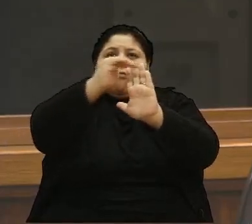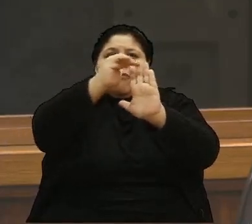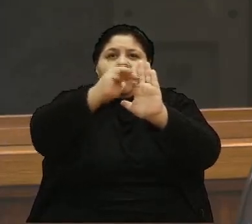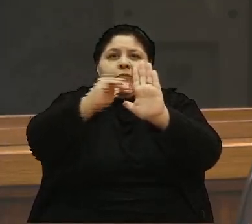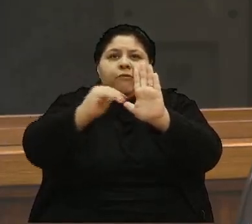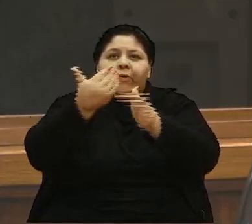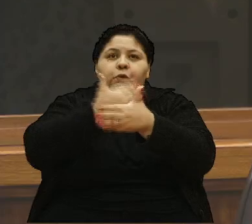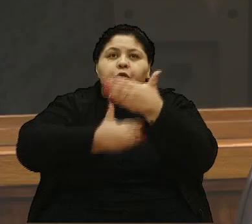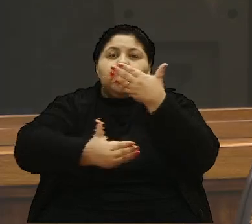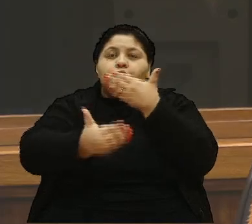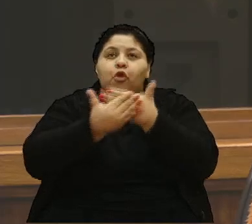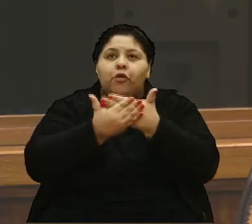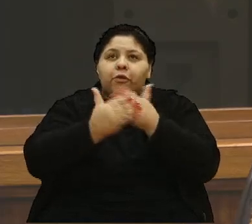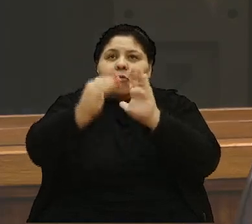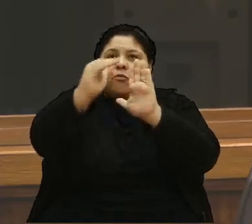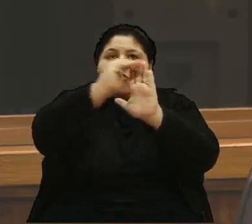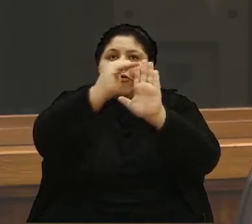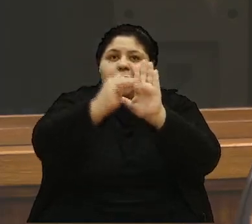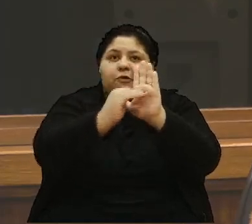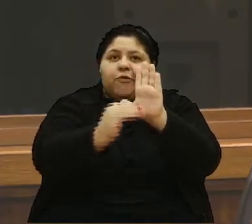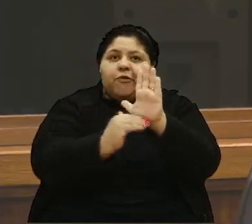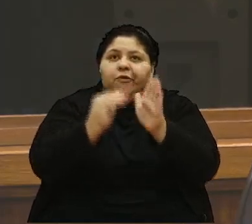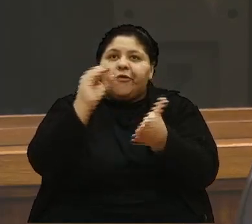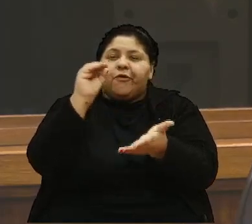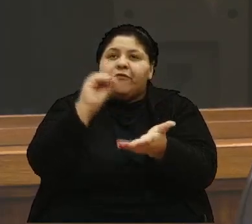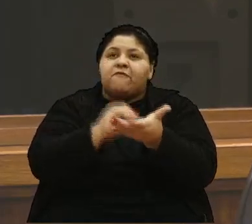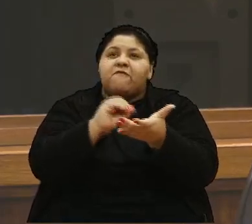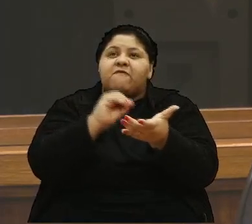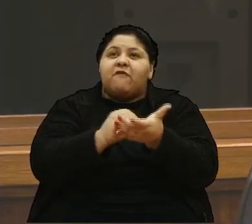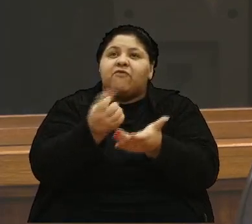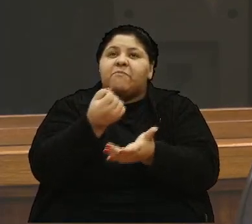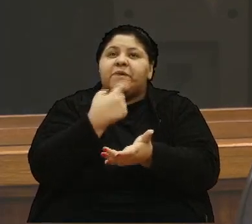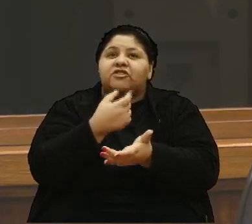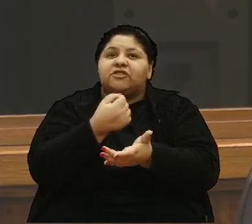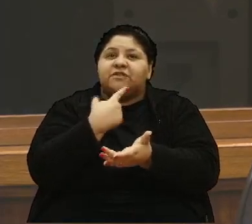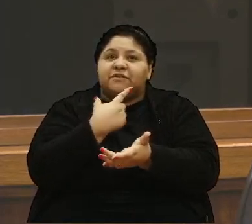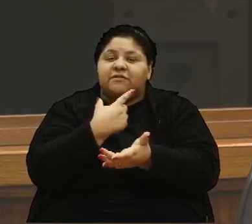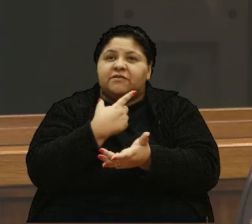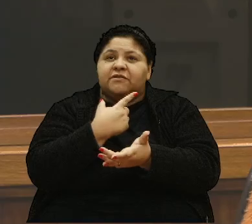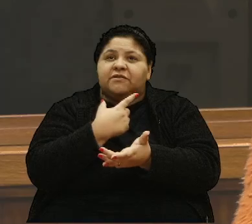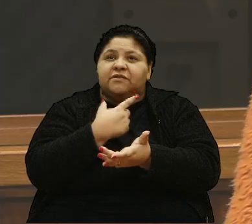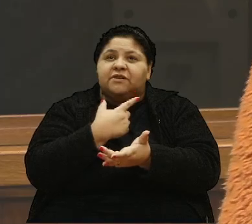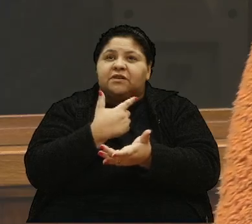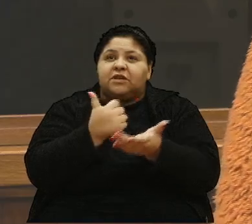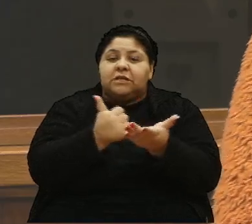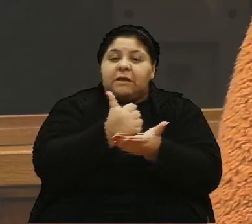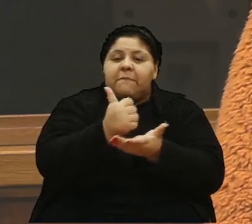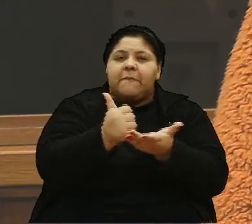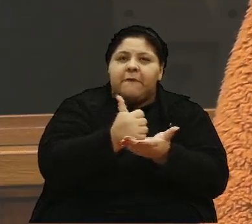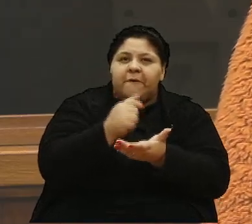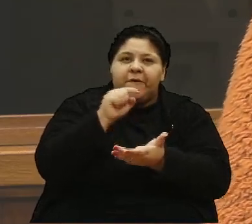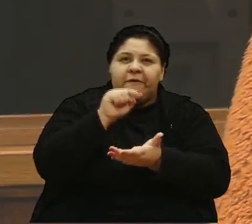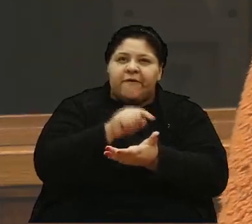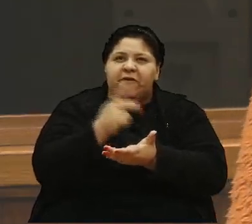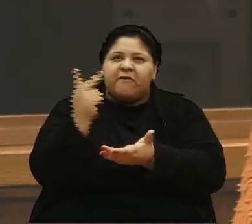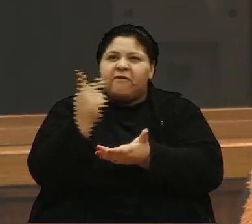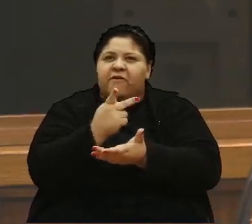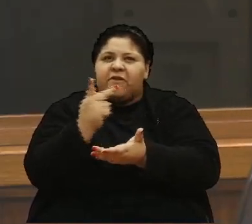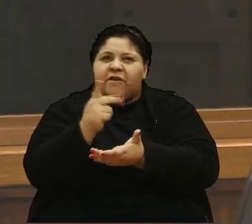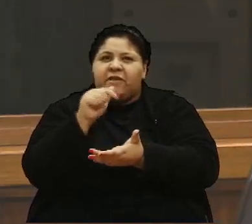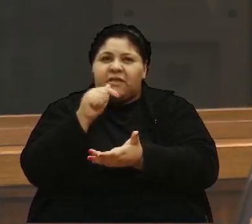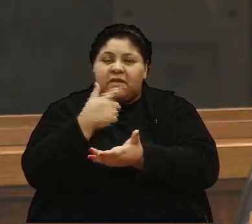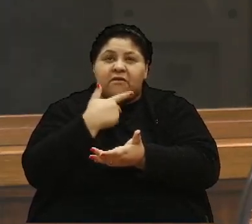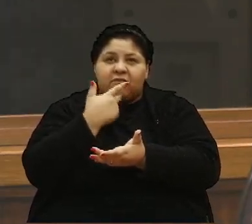lista de falta de medicação na rede básica, né? Esses 2 que eu